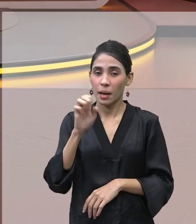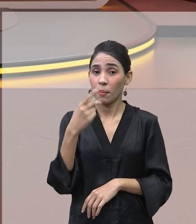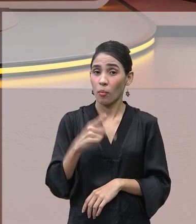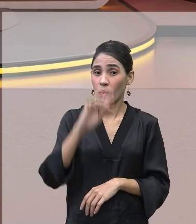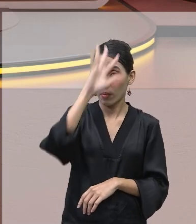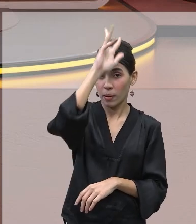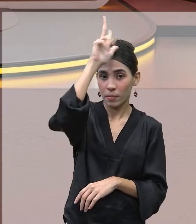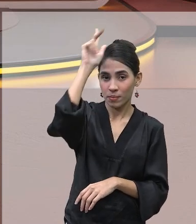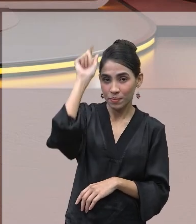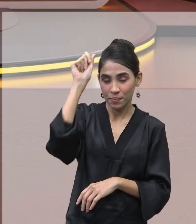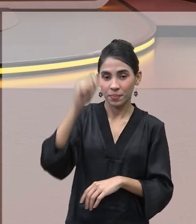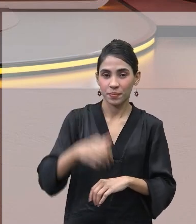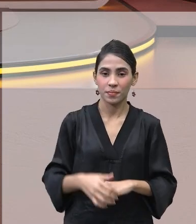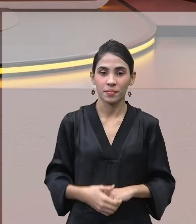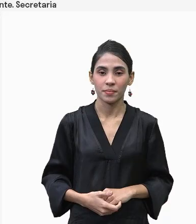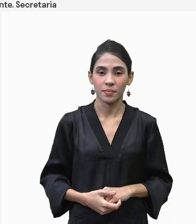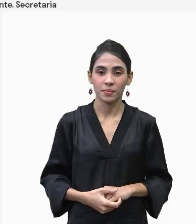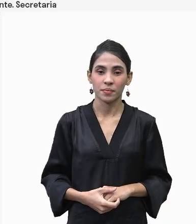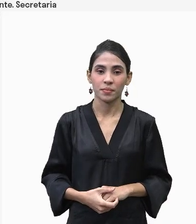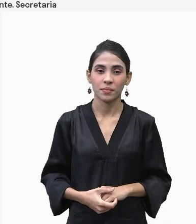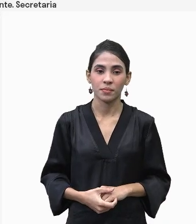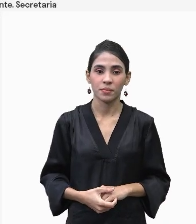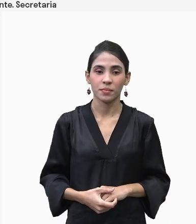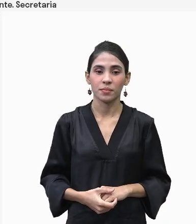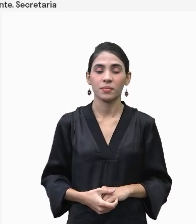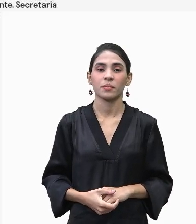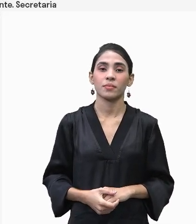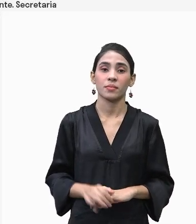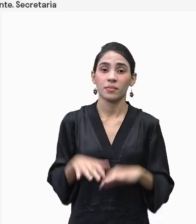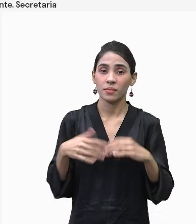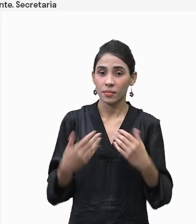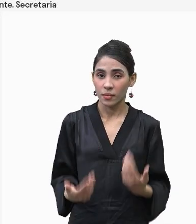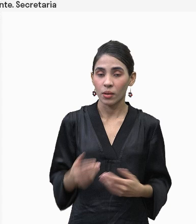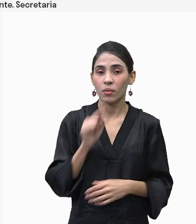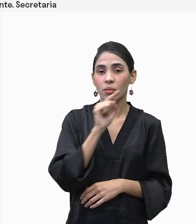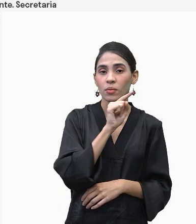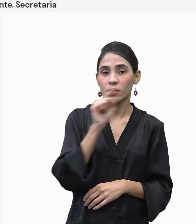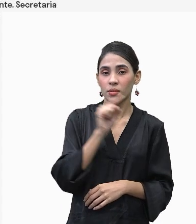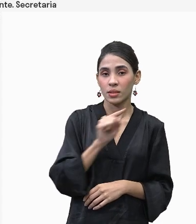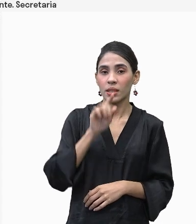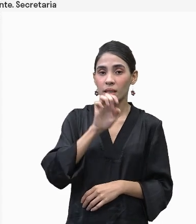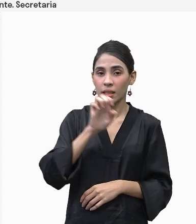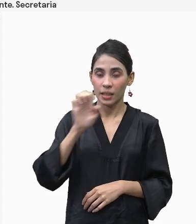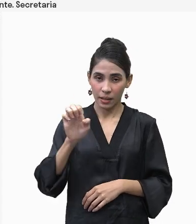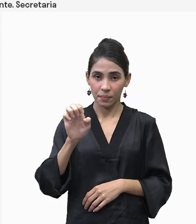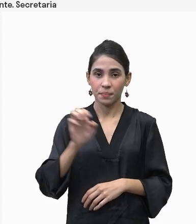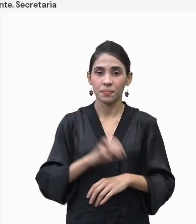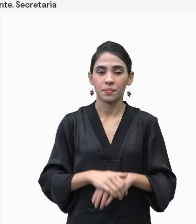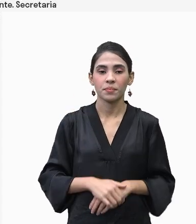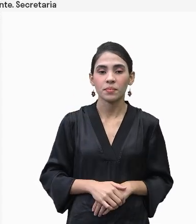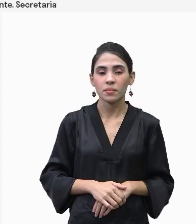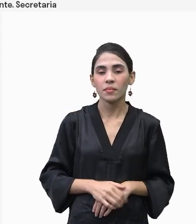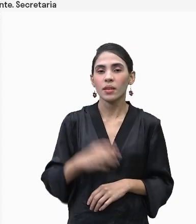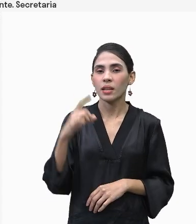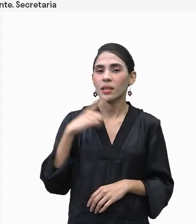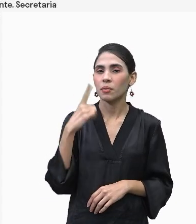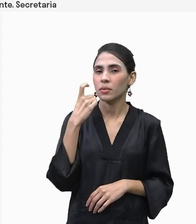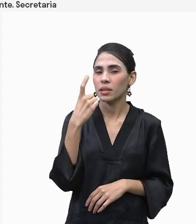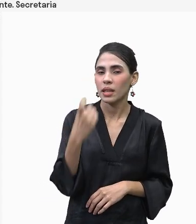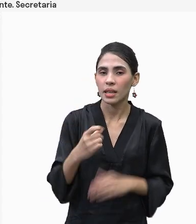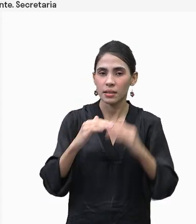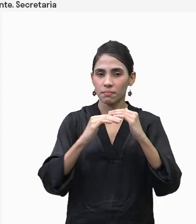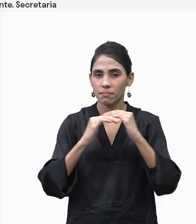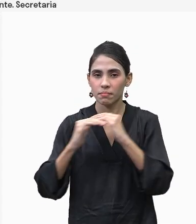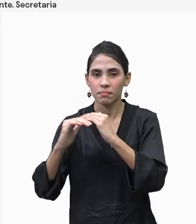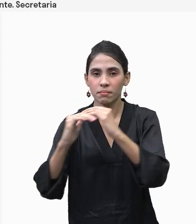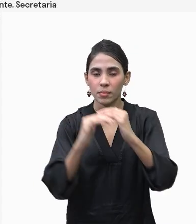adiante aí, vamos falar de mais alguns detalhes. Nesse caso, o zoneamento ecológico-econômico busca equilibrar a